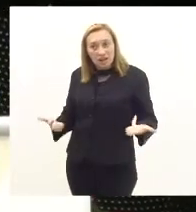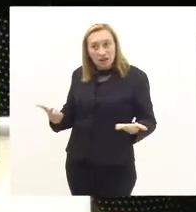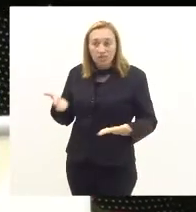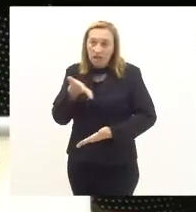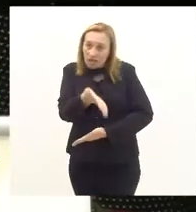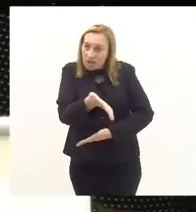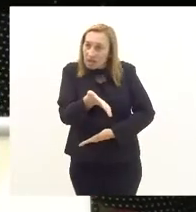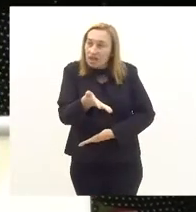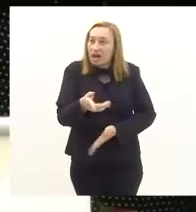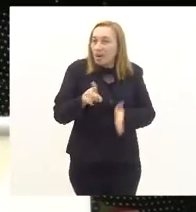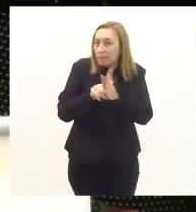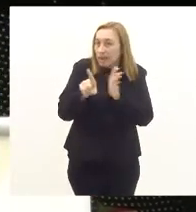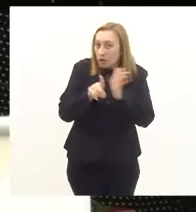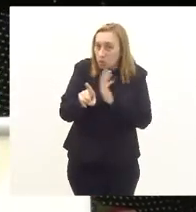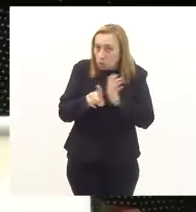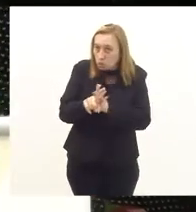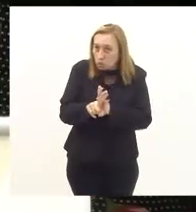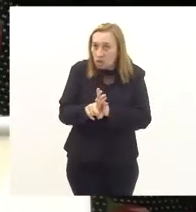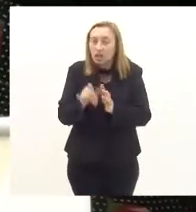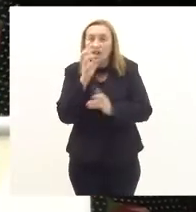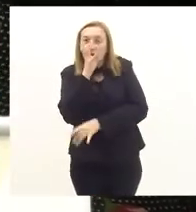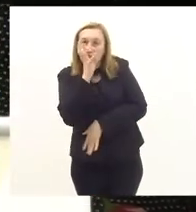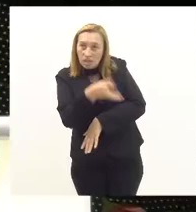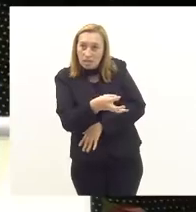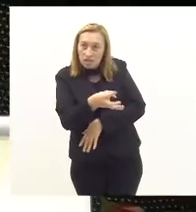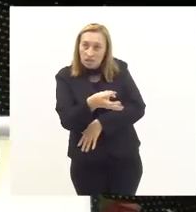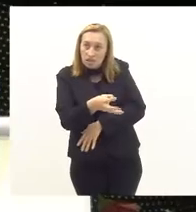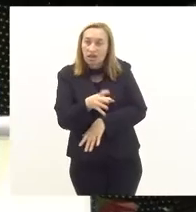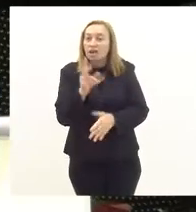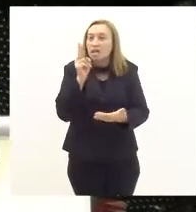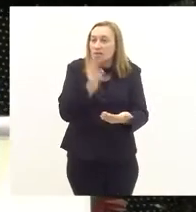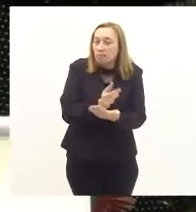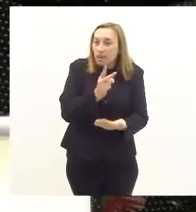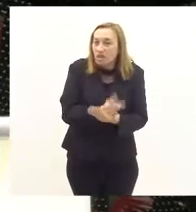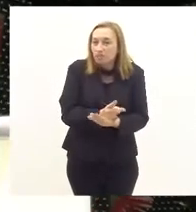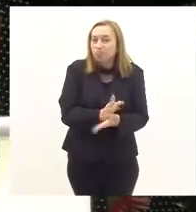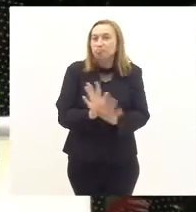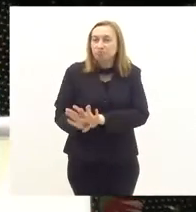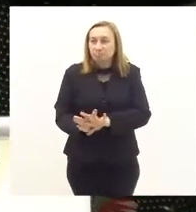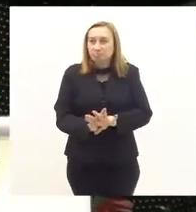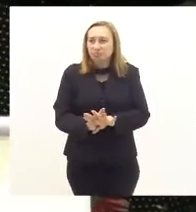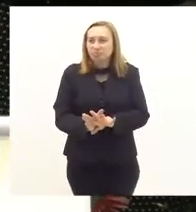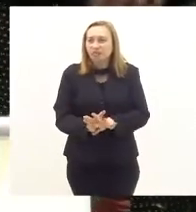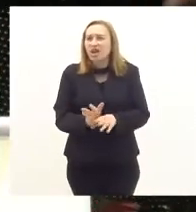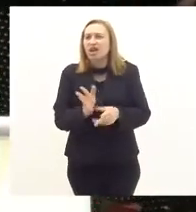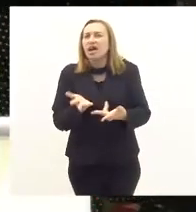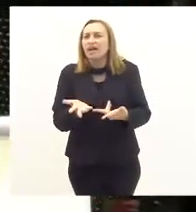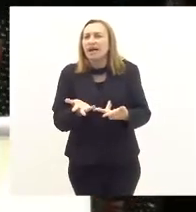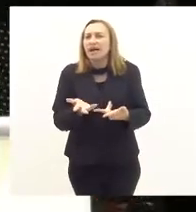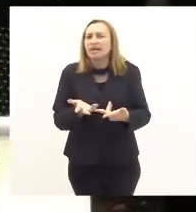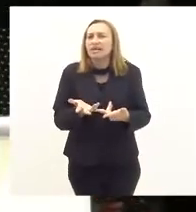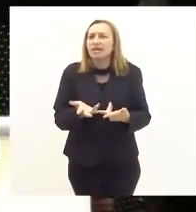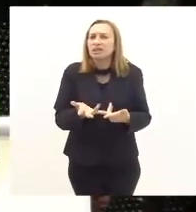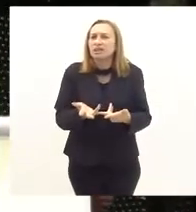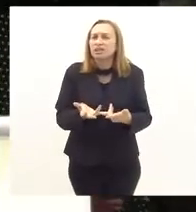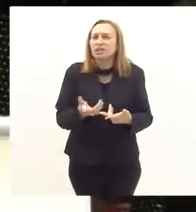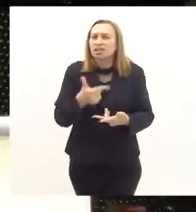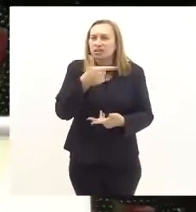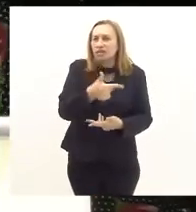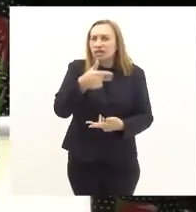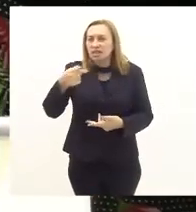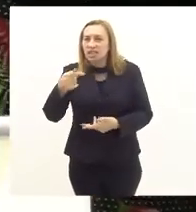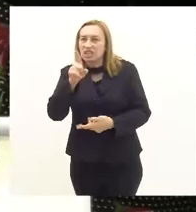o questionamento, fica aqui a denúncia, né? E apesar de que, né, muito embora eu esteja há 27 dias